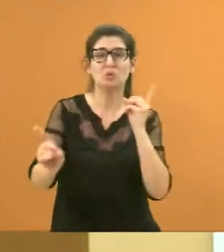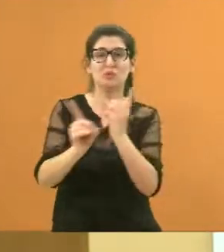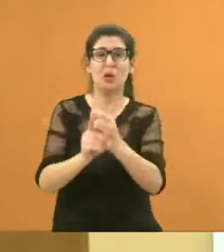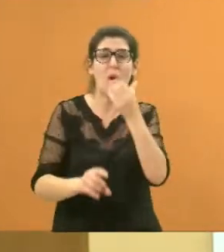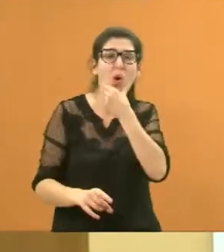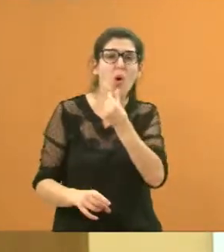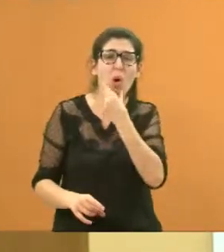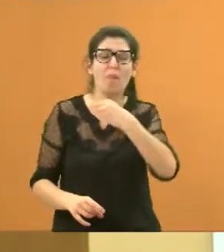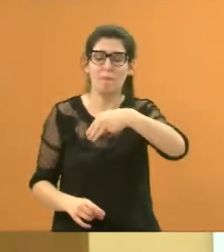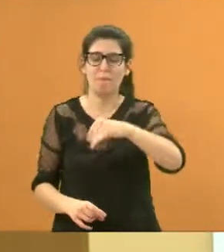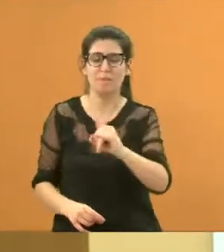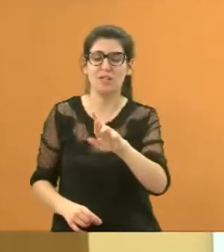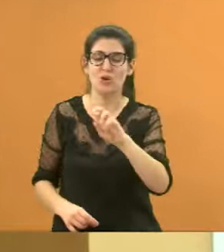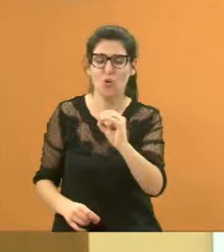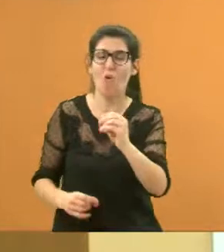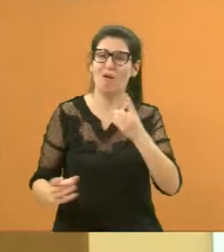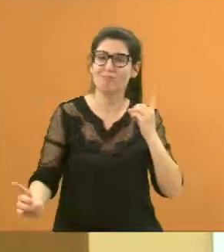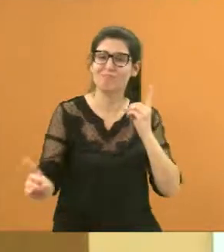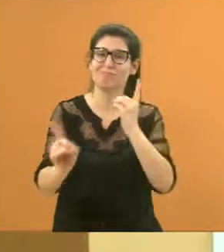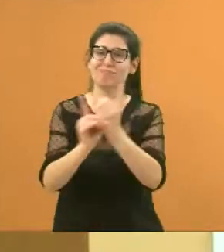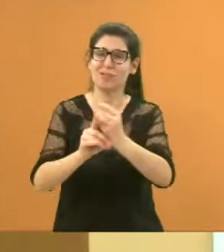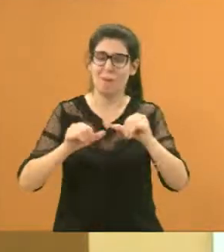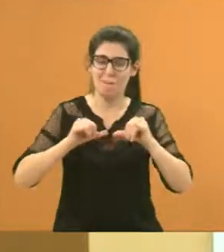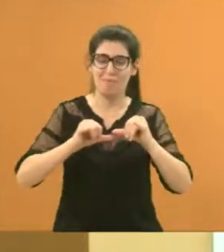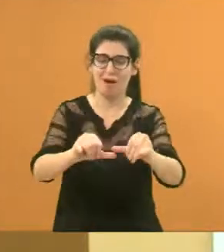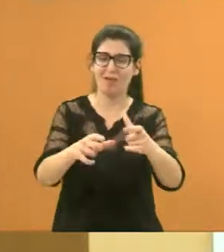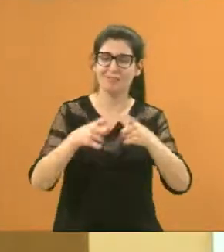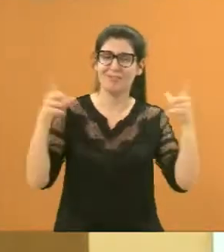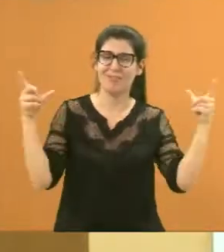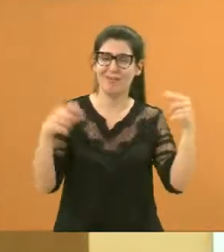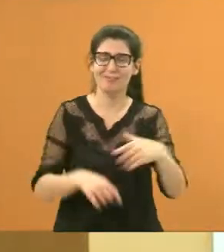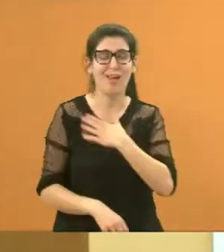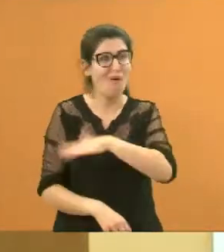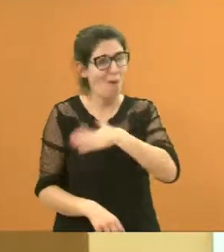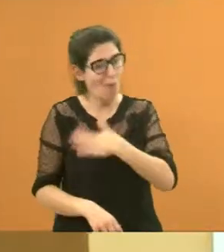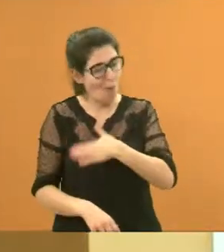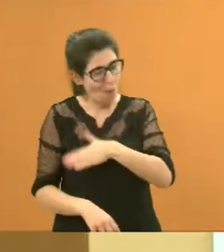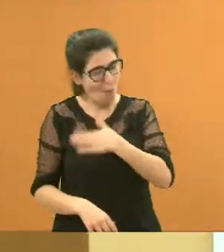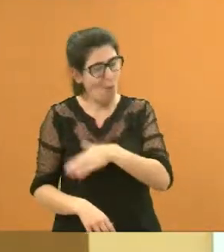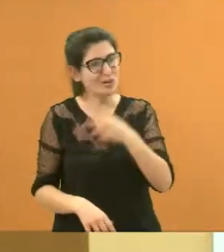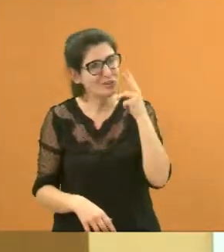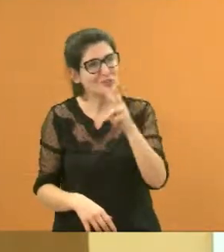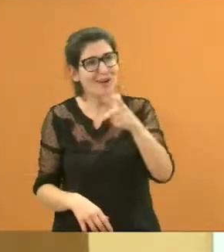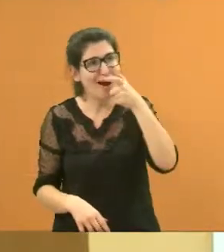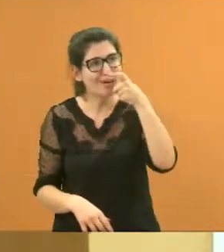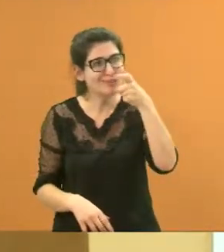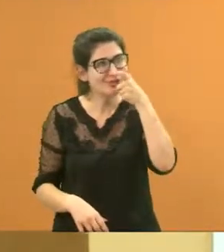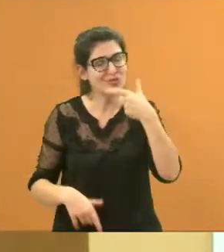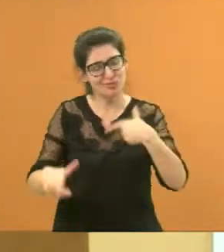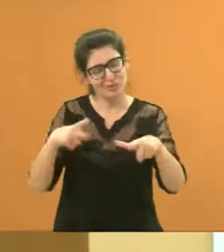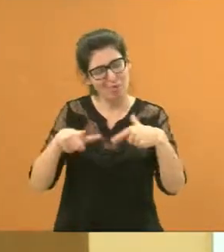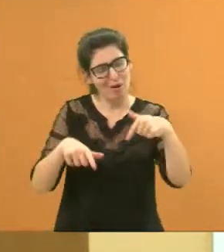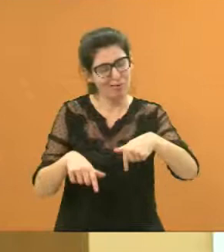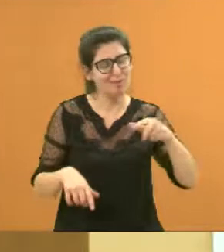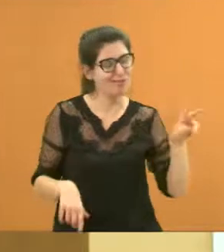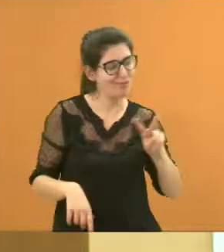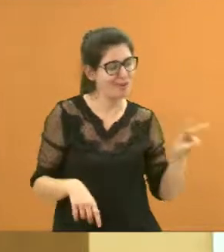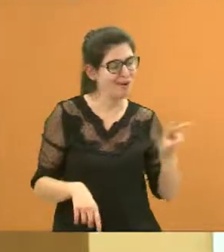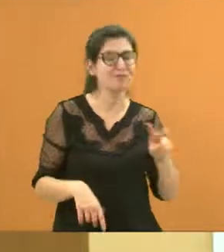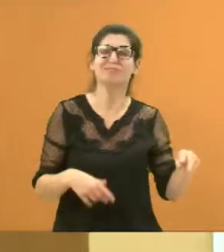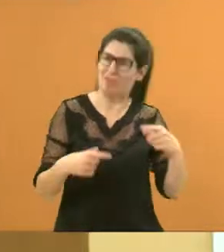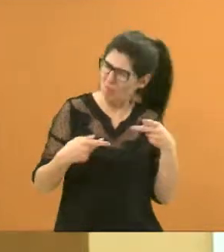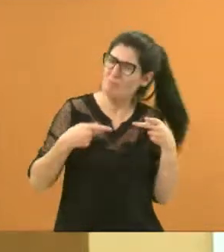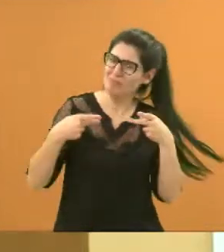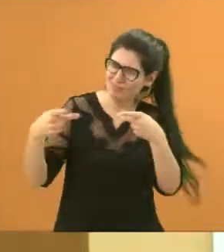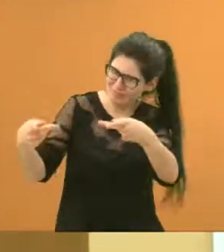no Mercadão, Oderbal. E ele fala assim que gosta muito de ver os trabalhos aqui dos vereadores. Até fiz um convite para ele que mora lá no Parque